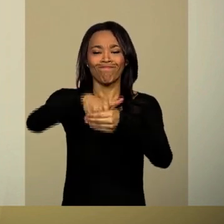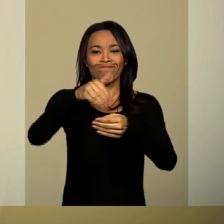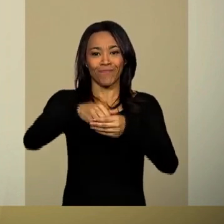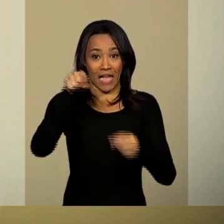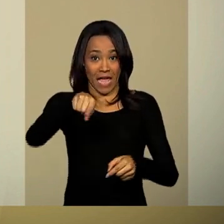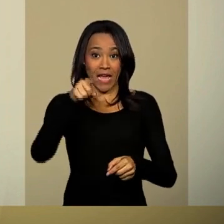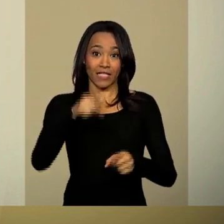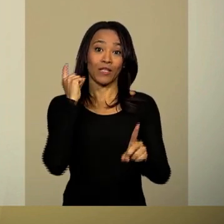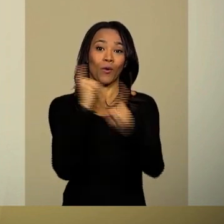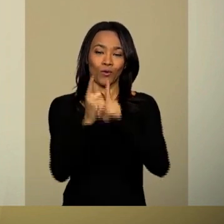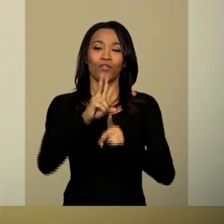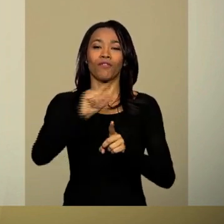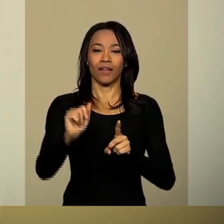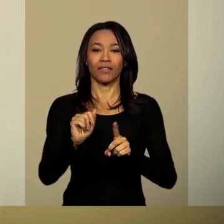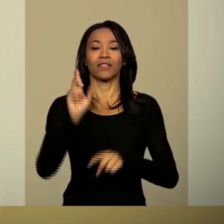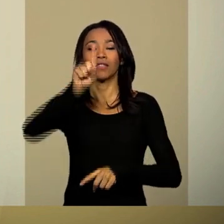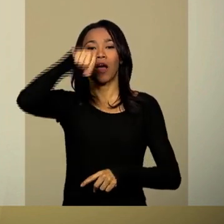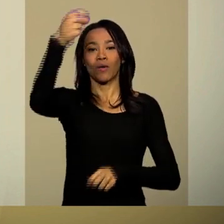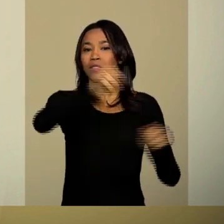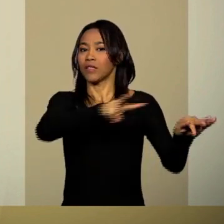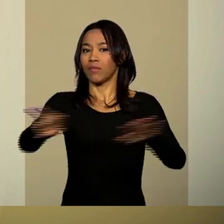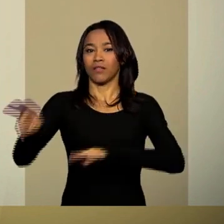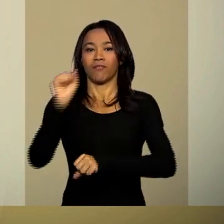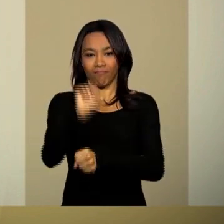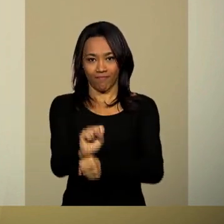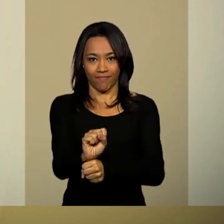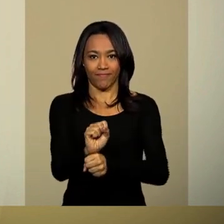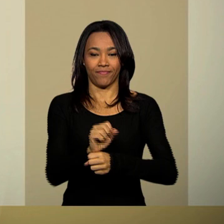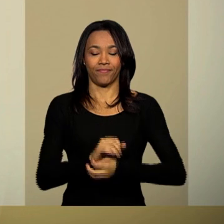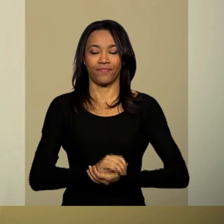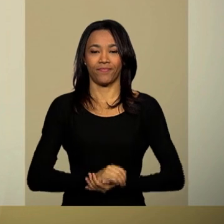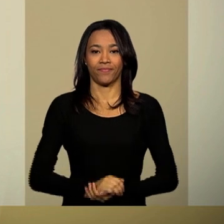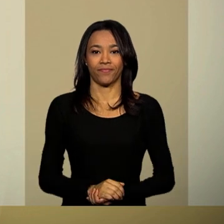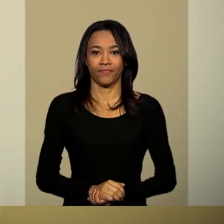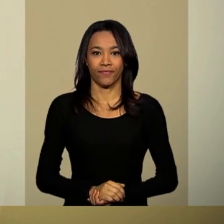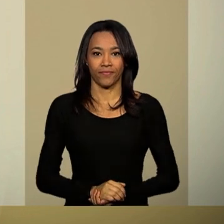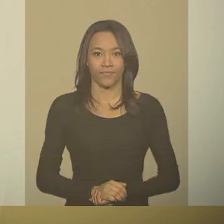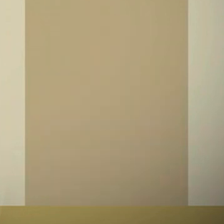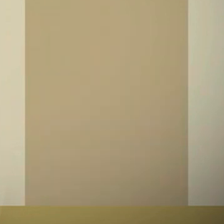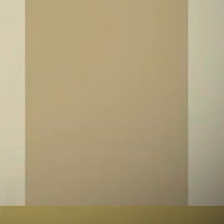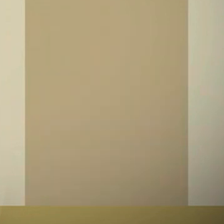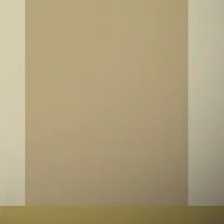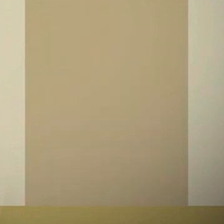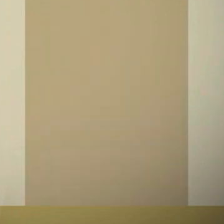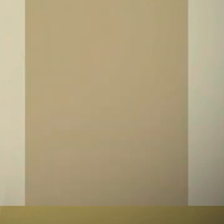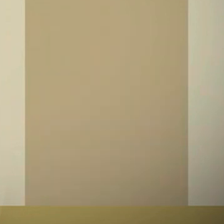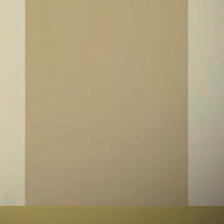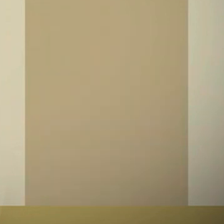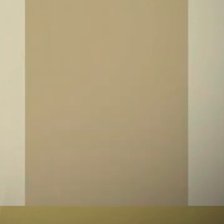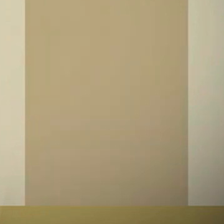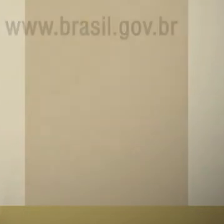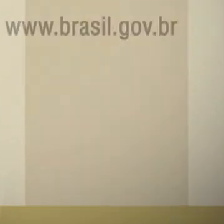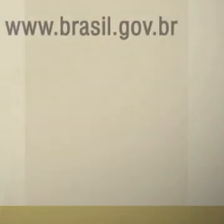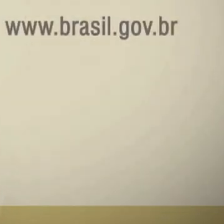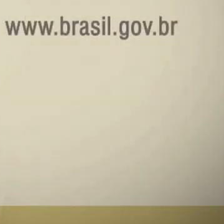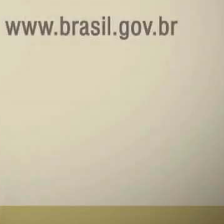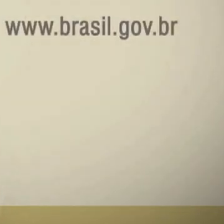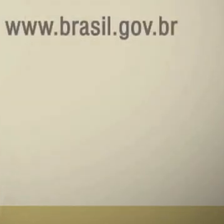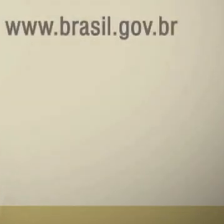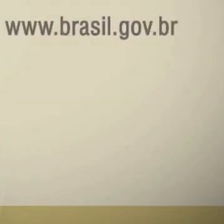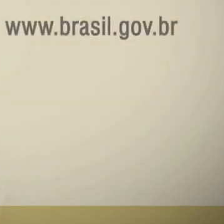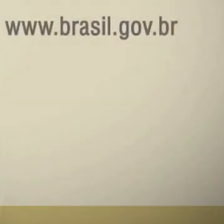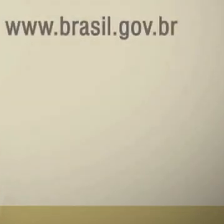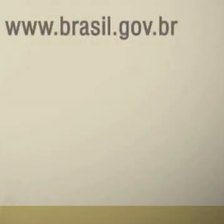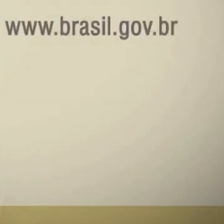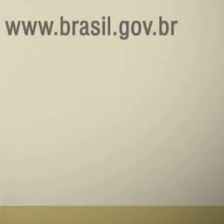Presidenta deixará de ser veiculado a partir da próxima semana você que nos ouve pode acessar a íntegra desse programa na internet o endereço